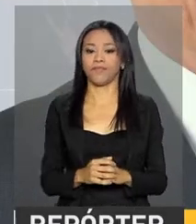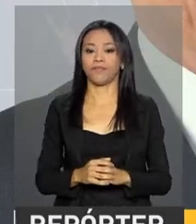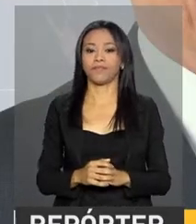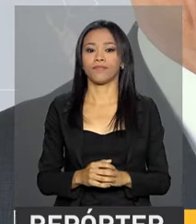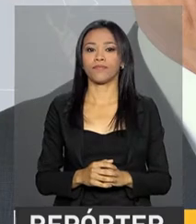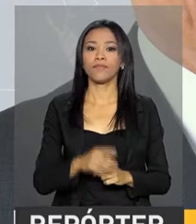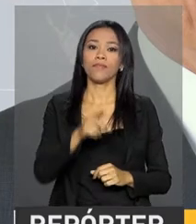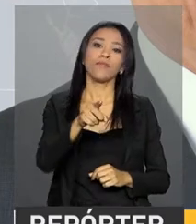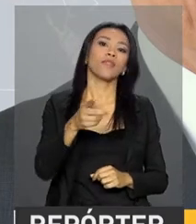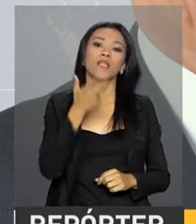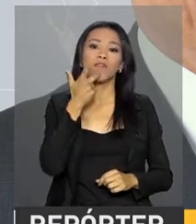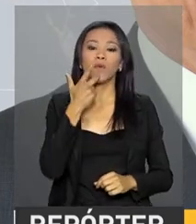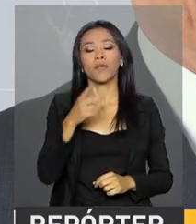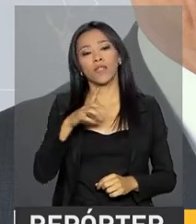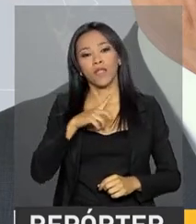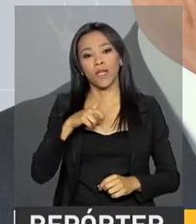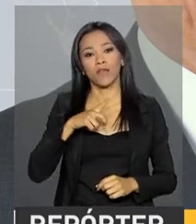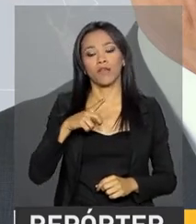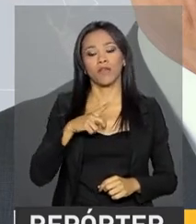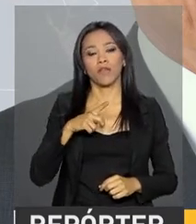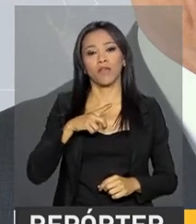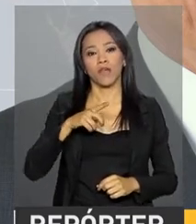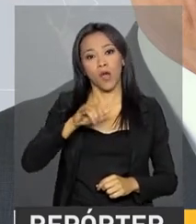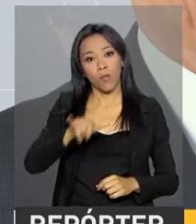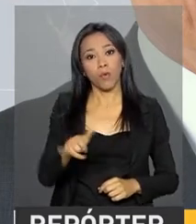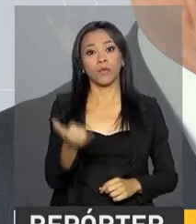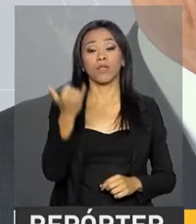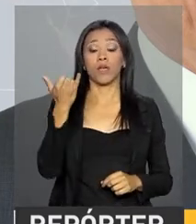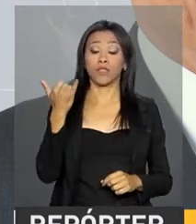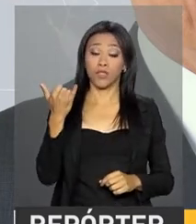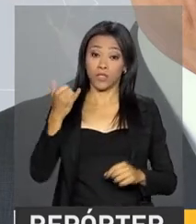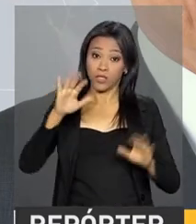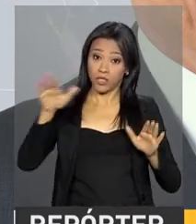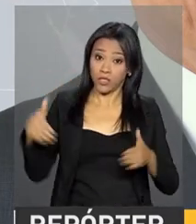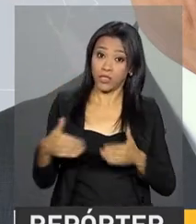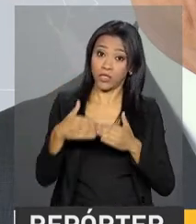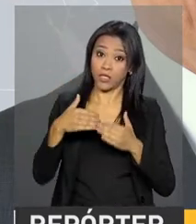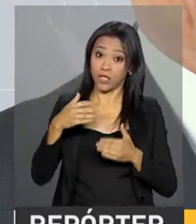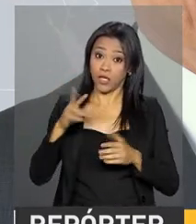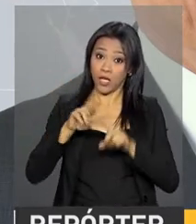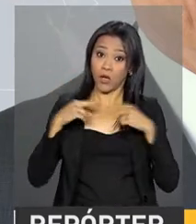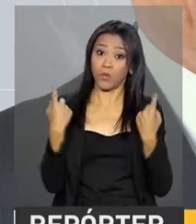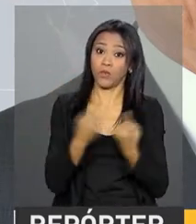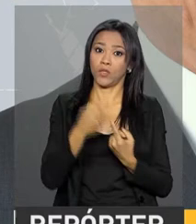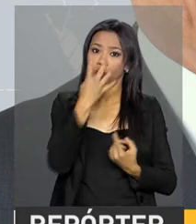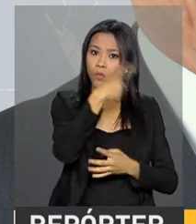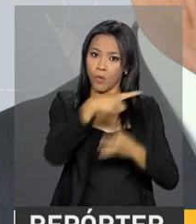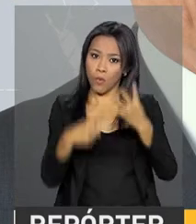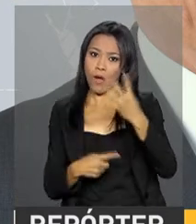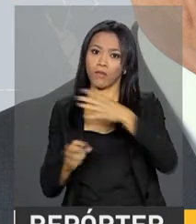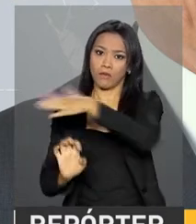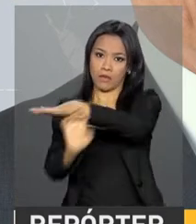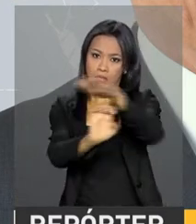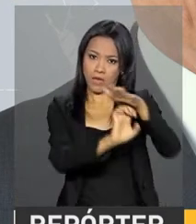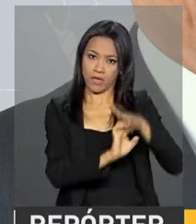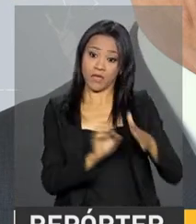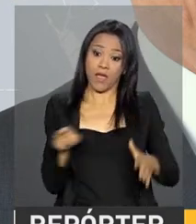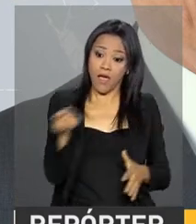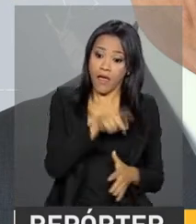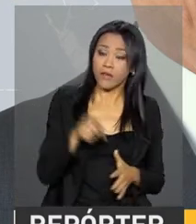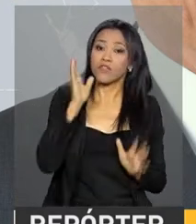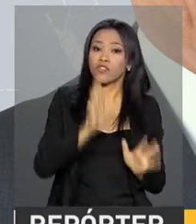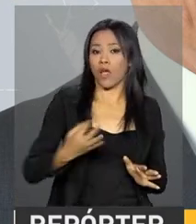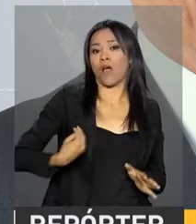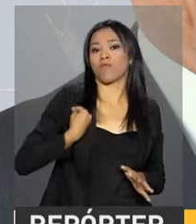Eu tive a possibilidade de me reunir com 4 grandes empresas que são investidoras no Brasil. E todas elas